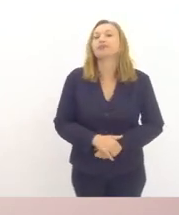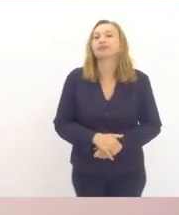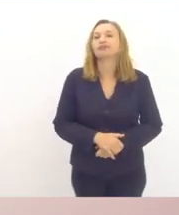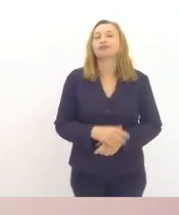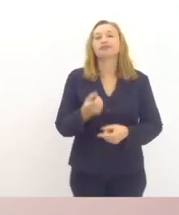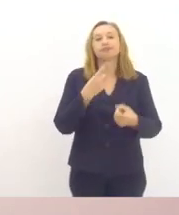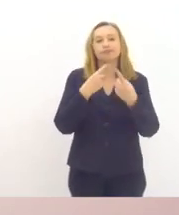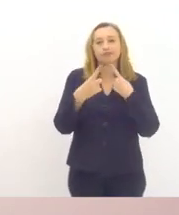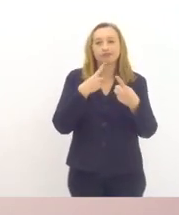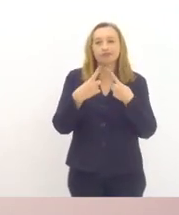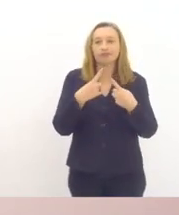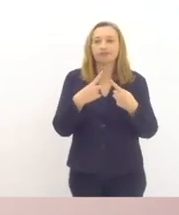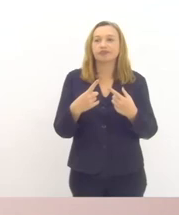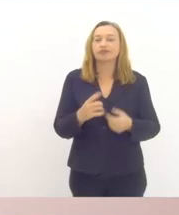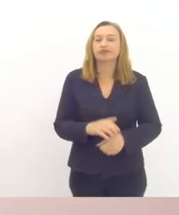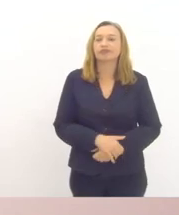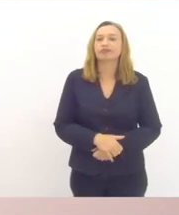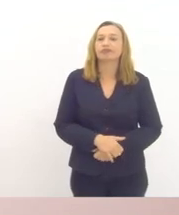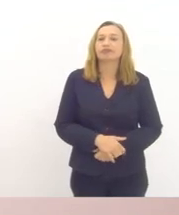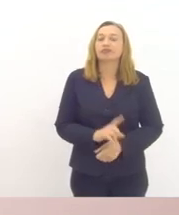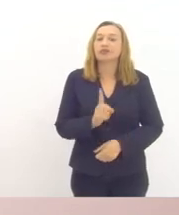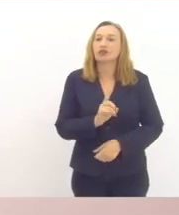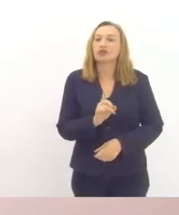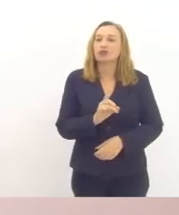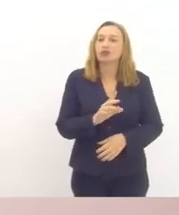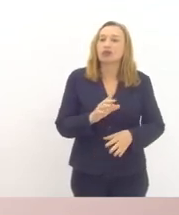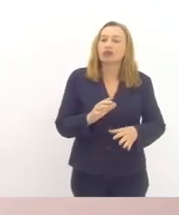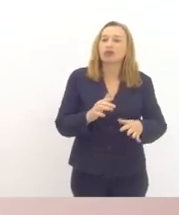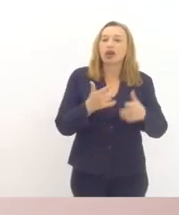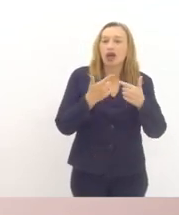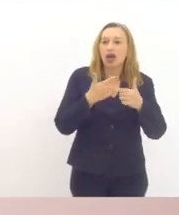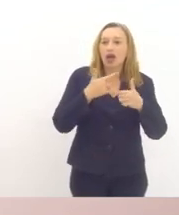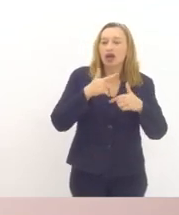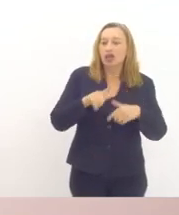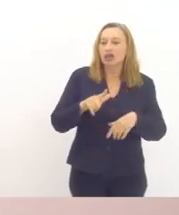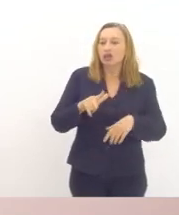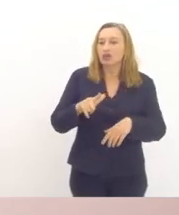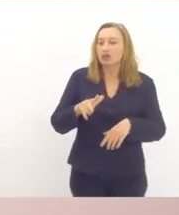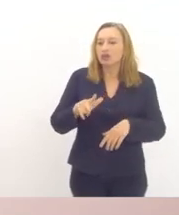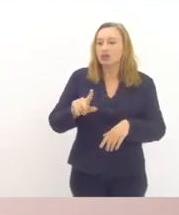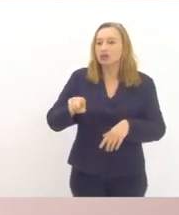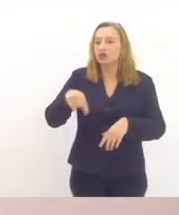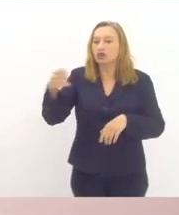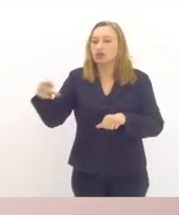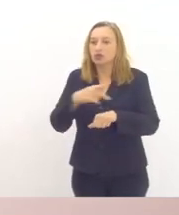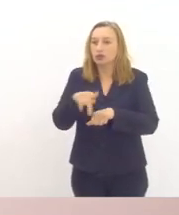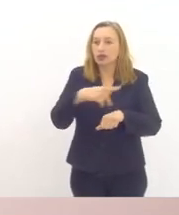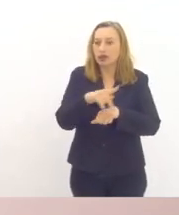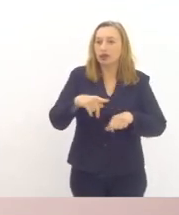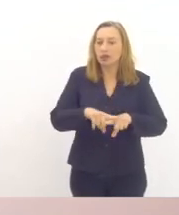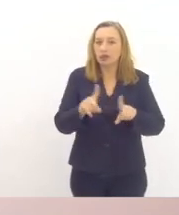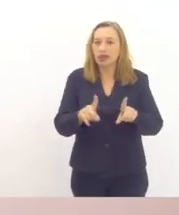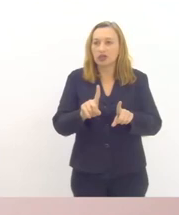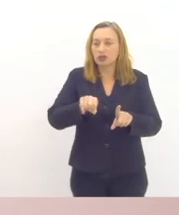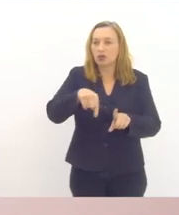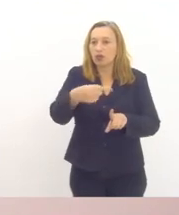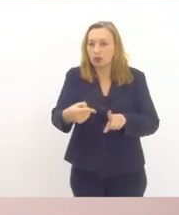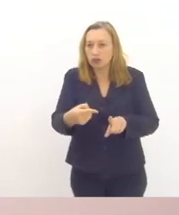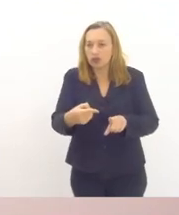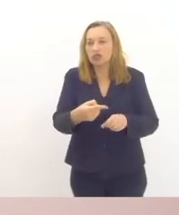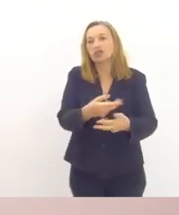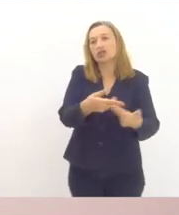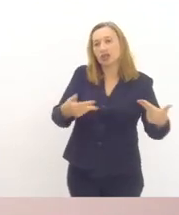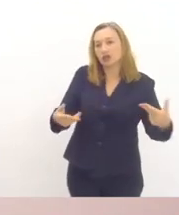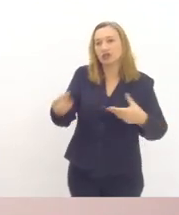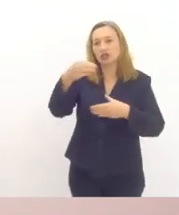o debate é nessa dimensão de não apenas as línguas estrangeiras, mas também todas as nossas muitas línguas nacionais.